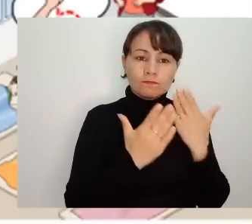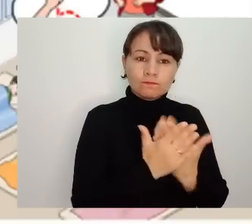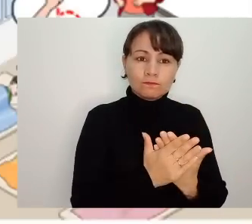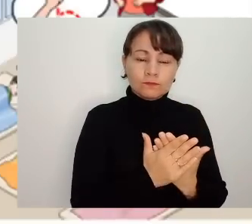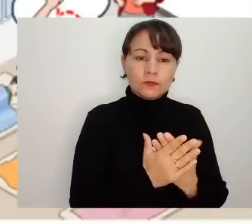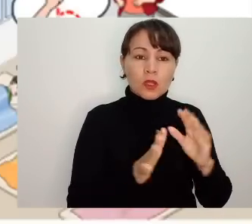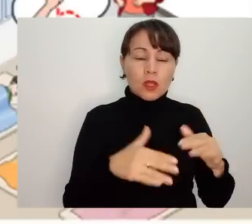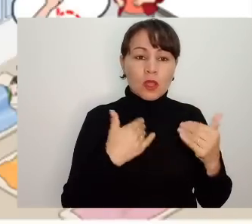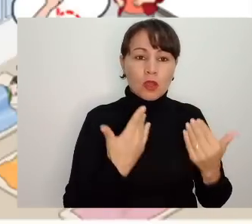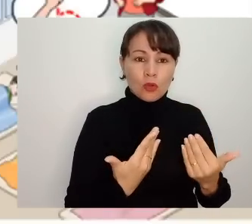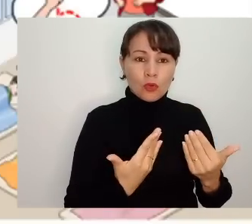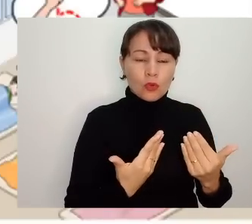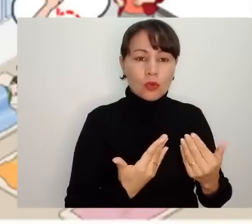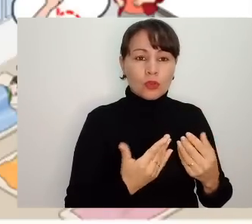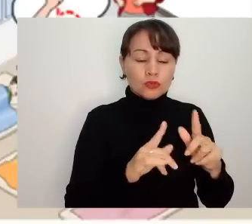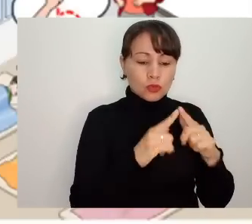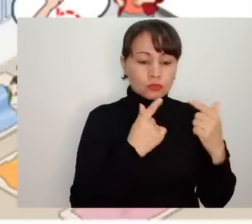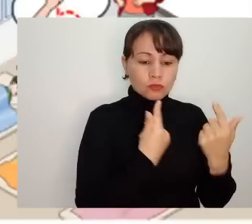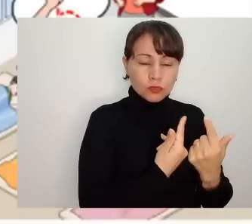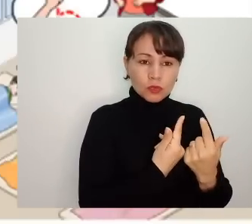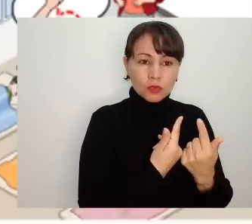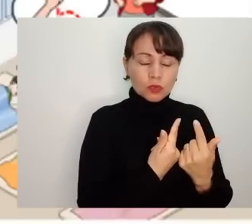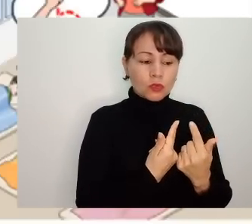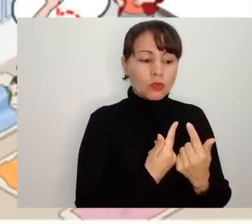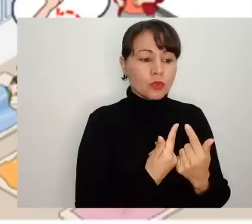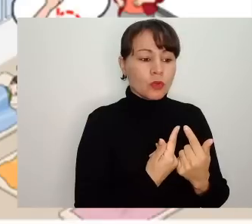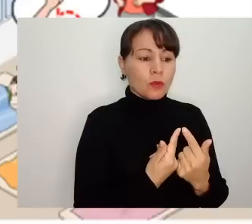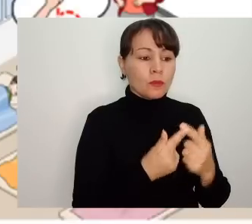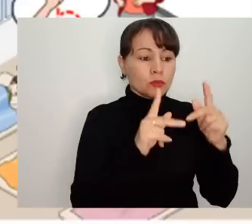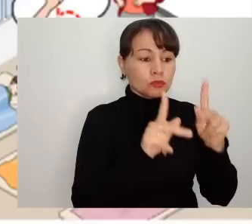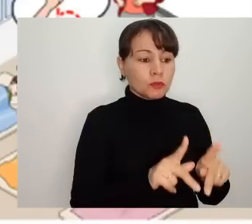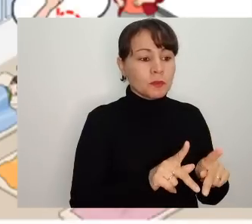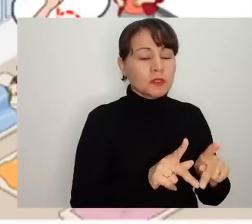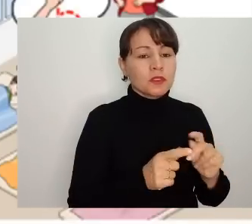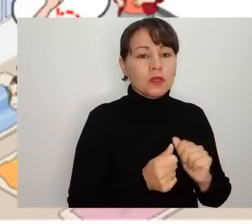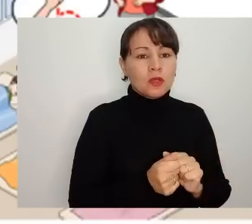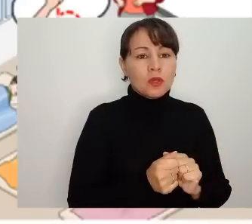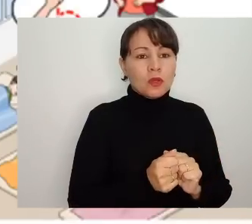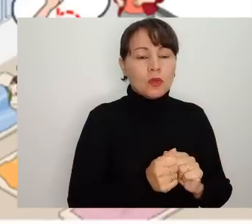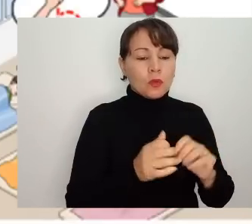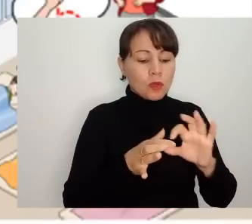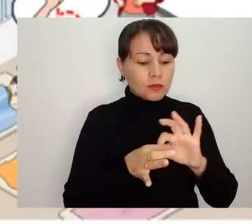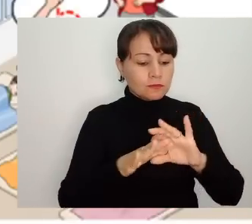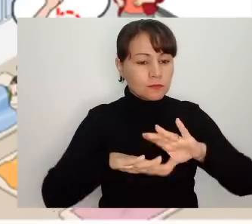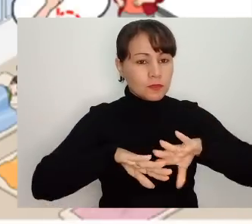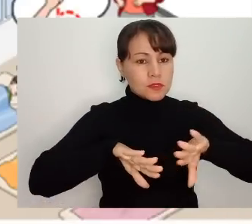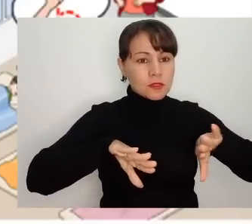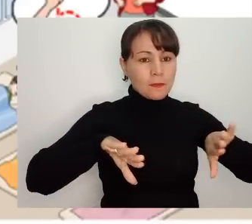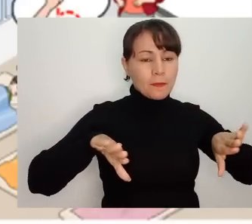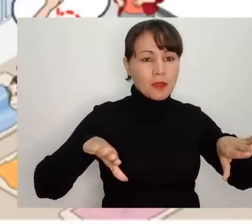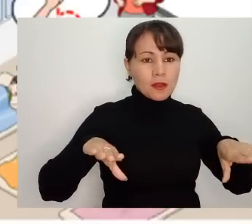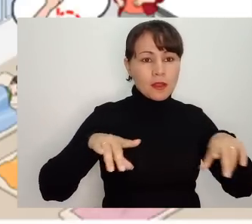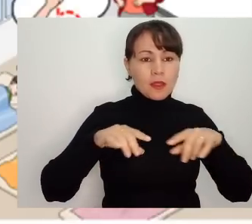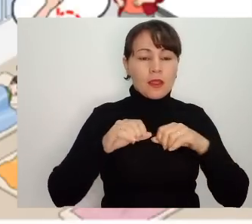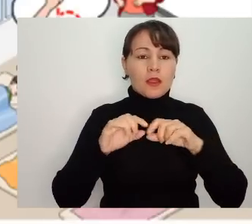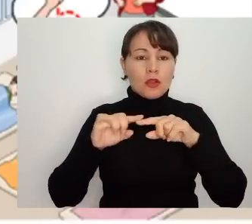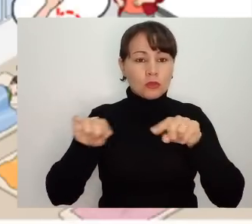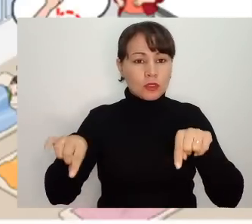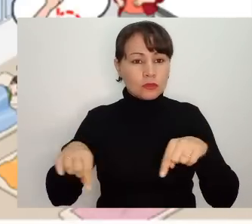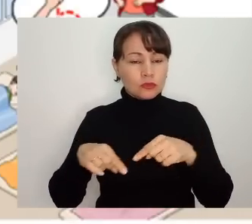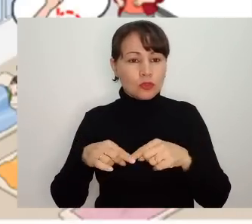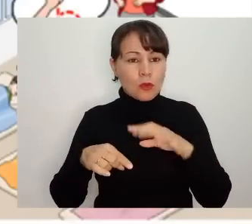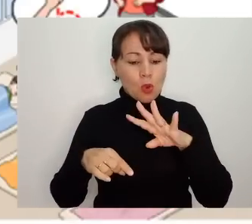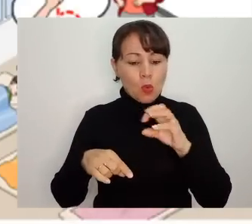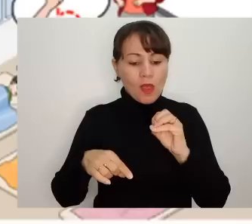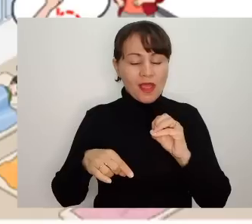numa escola, onde um grupo de pessoas separaram uma turma